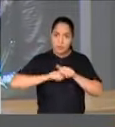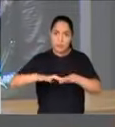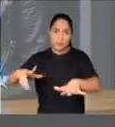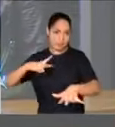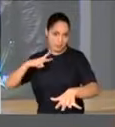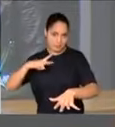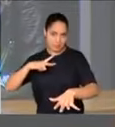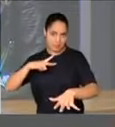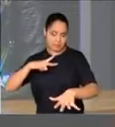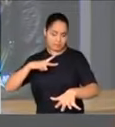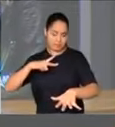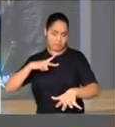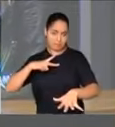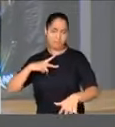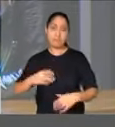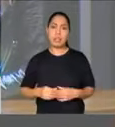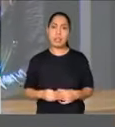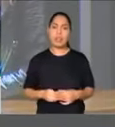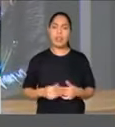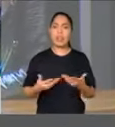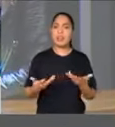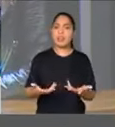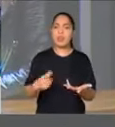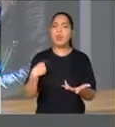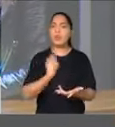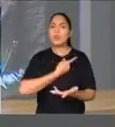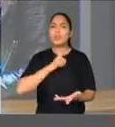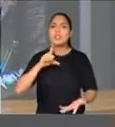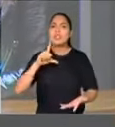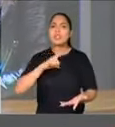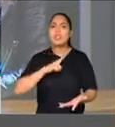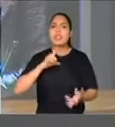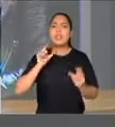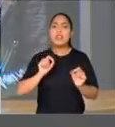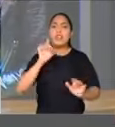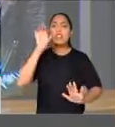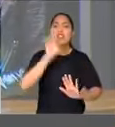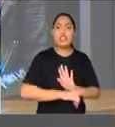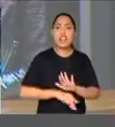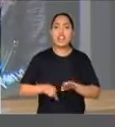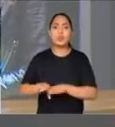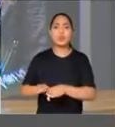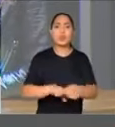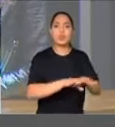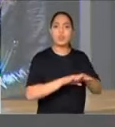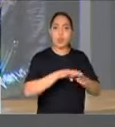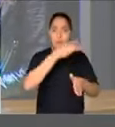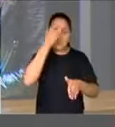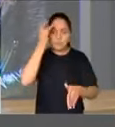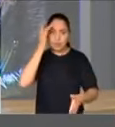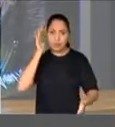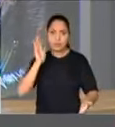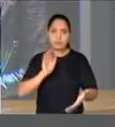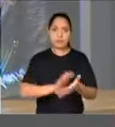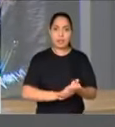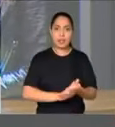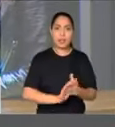começam a agir, que a gente tenha exatamente os mesmos direitos que os casais, que as